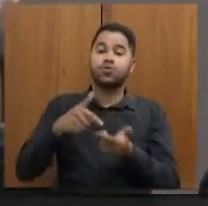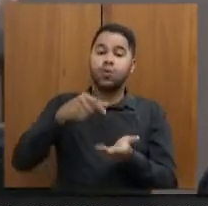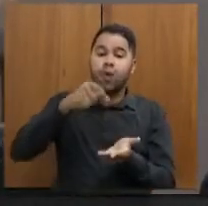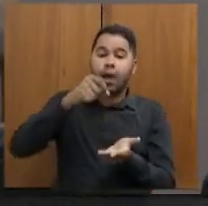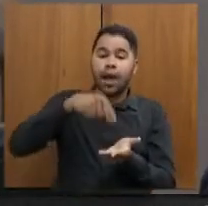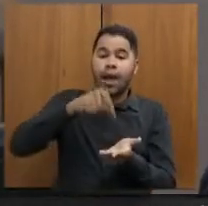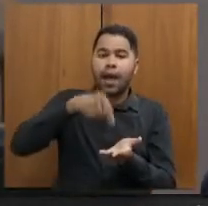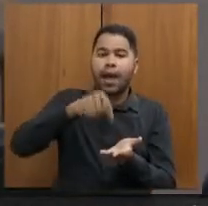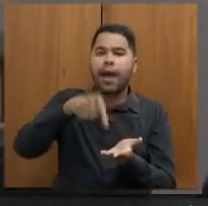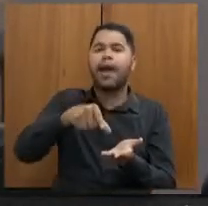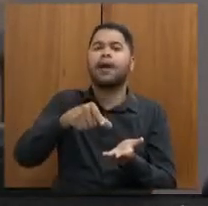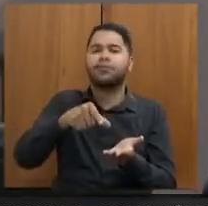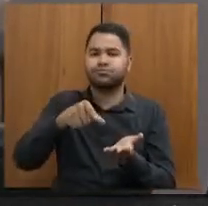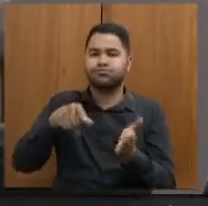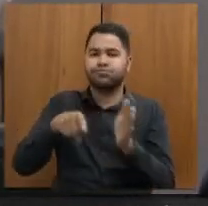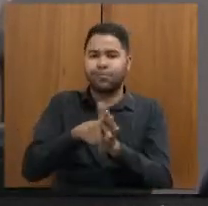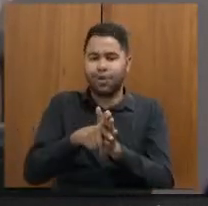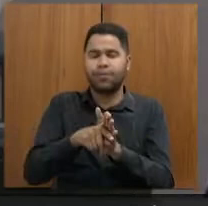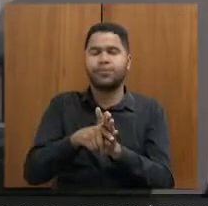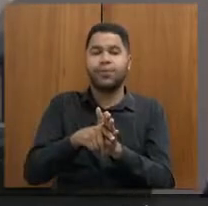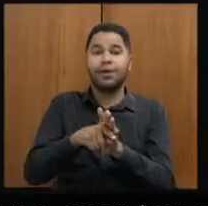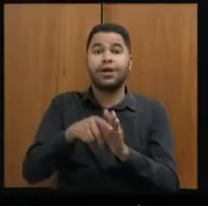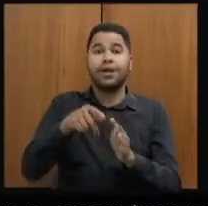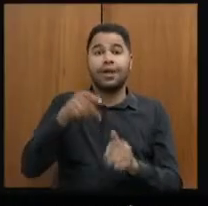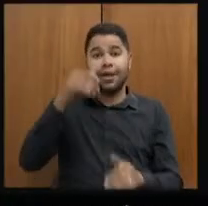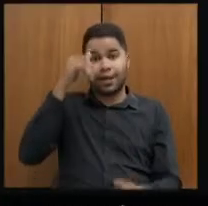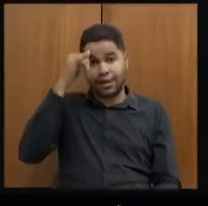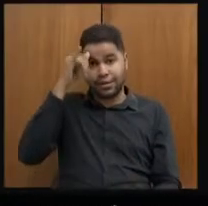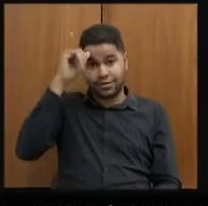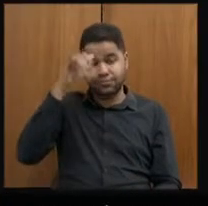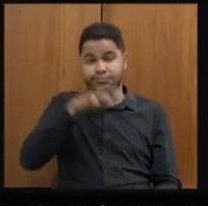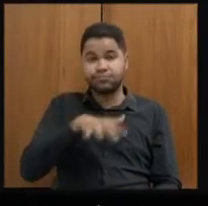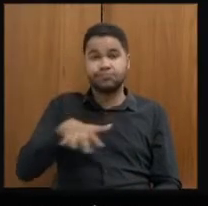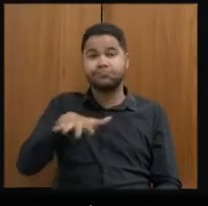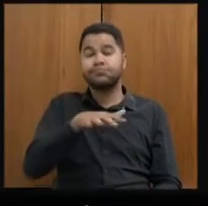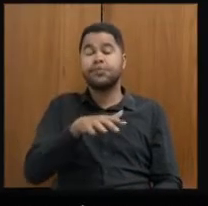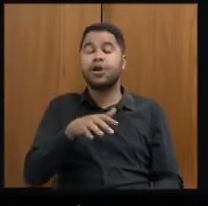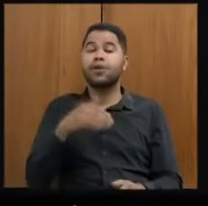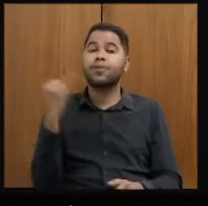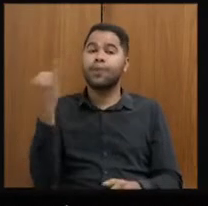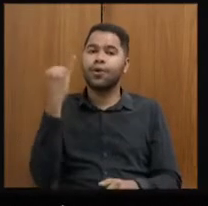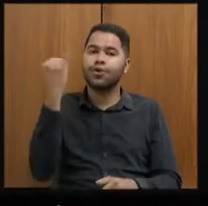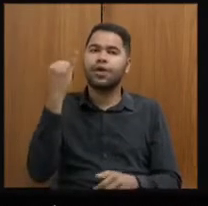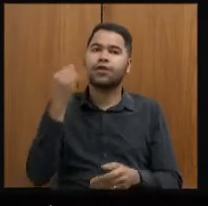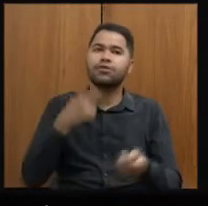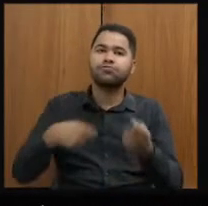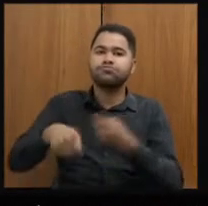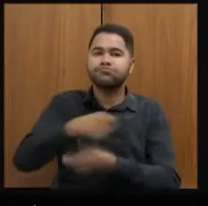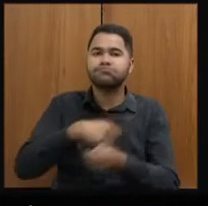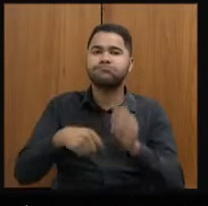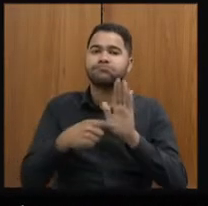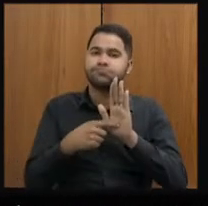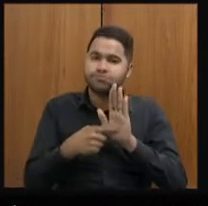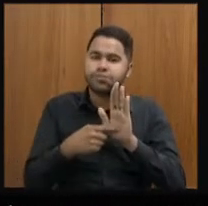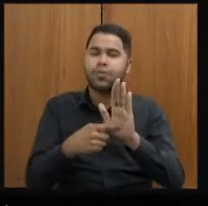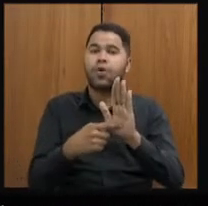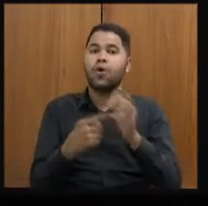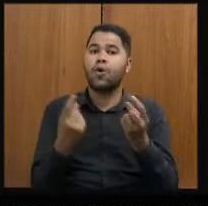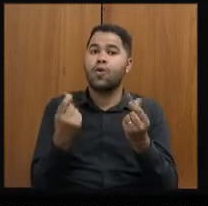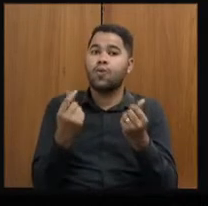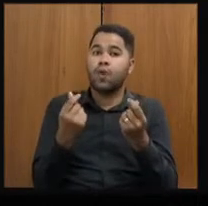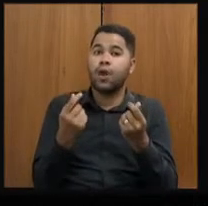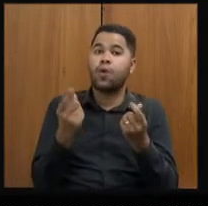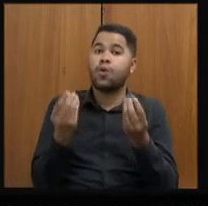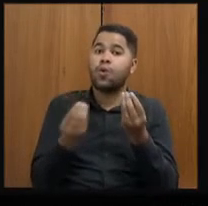achamos de suma importância o papel na nossa secretaria no quesito a gente mostrar o valor